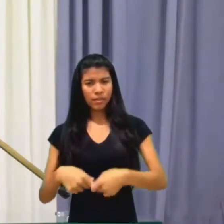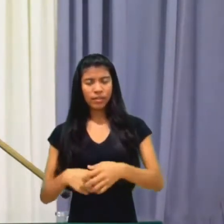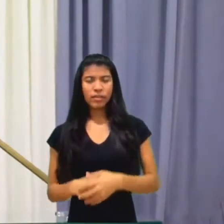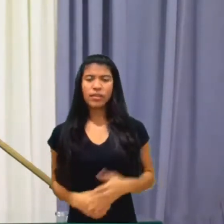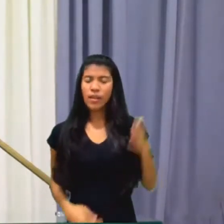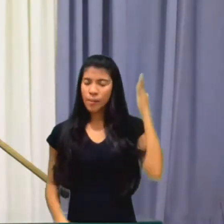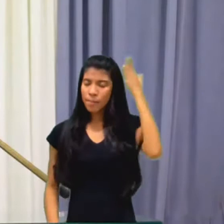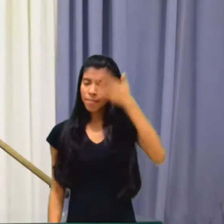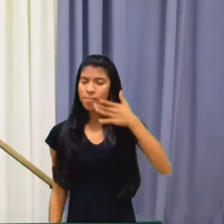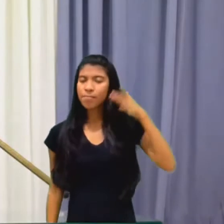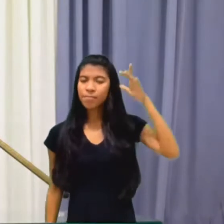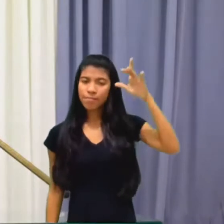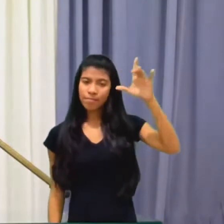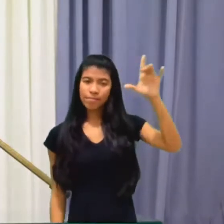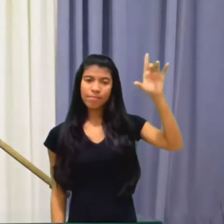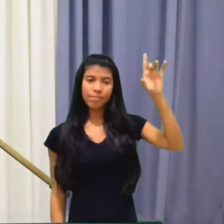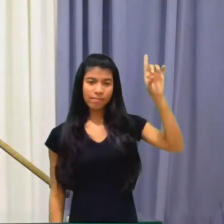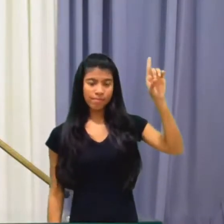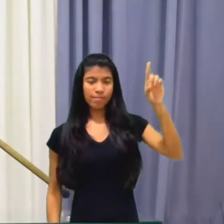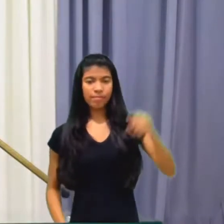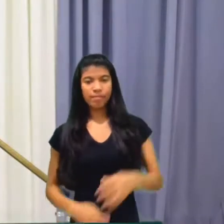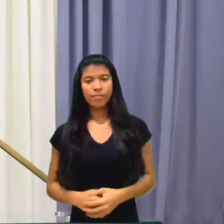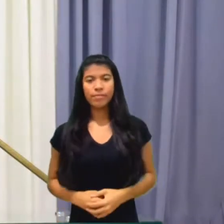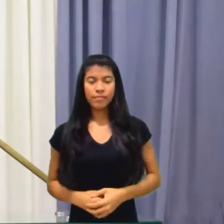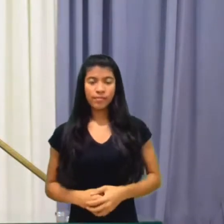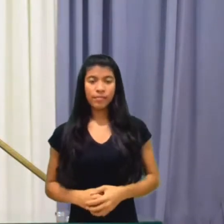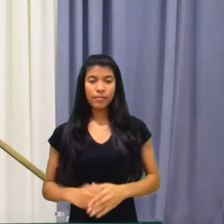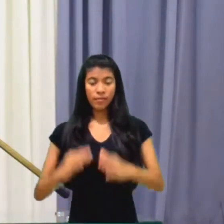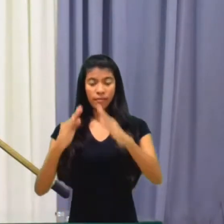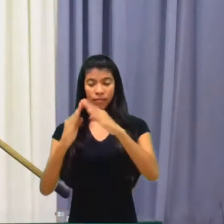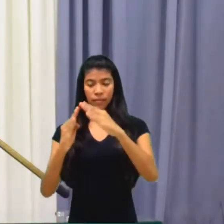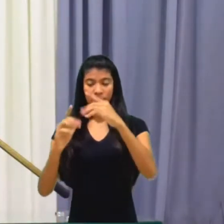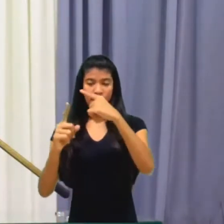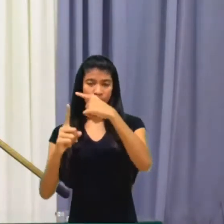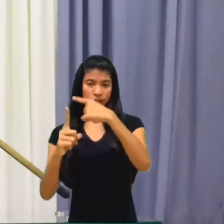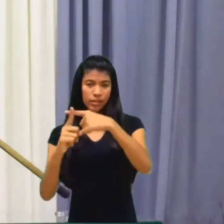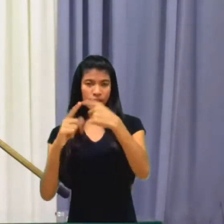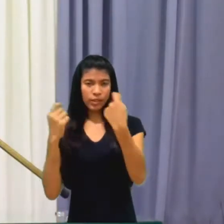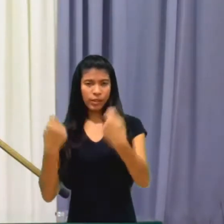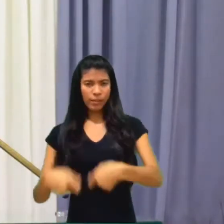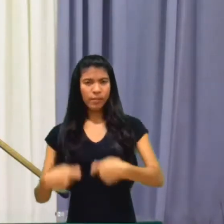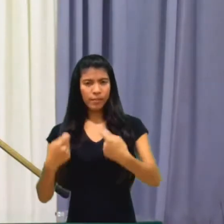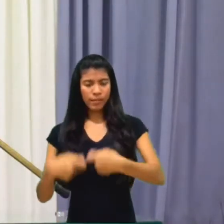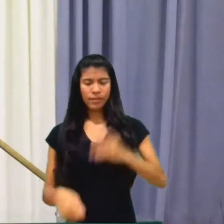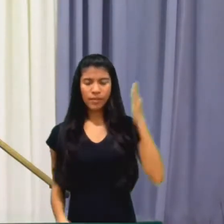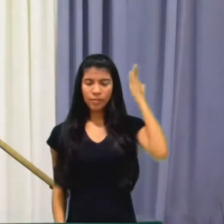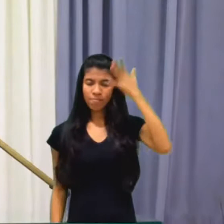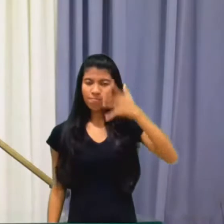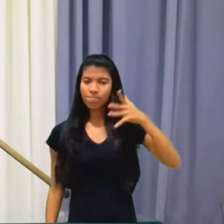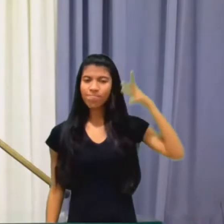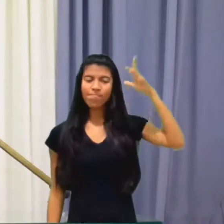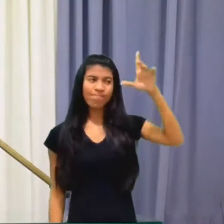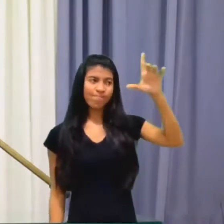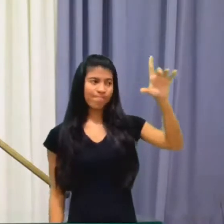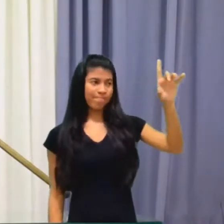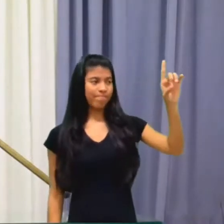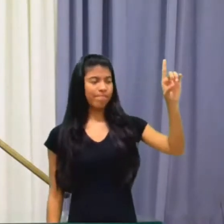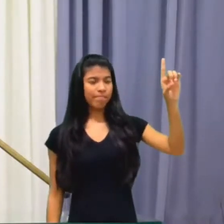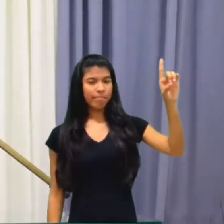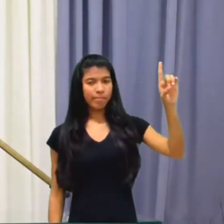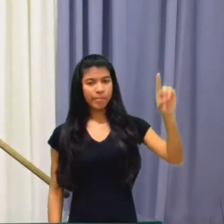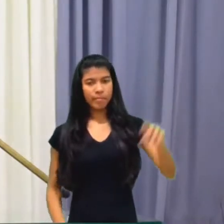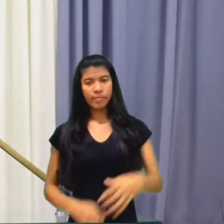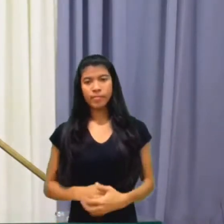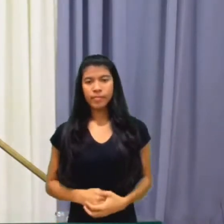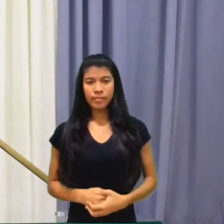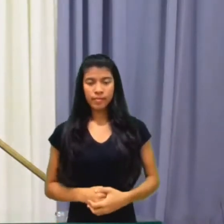presença de Deus. A igreja necessita da presença de Deus.